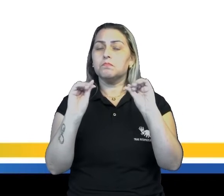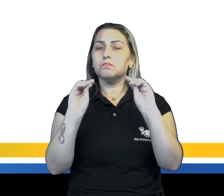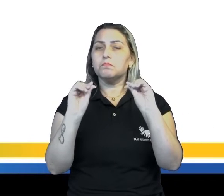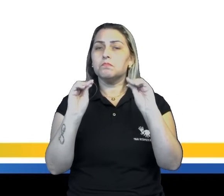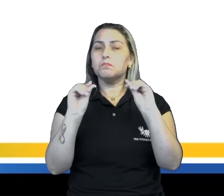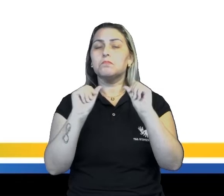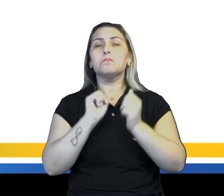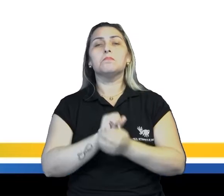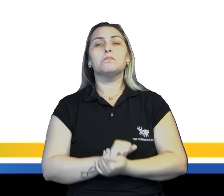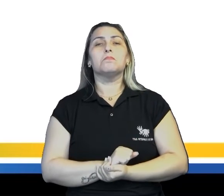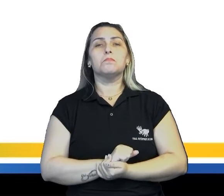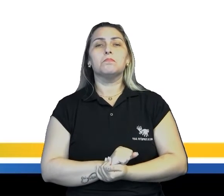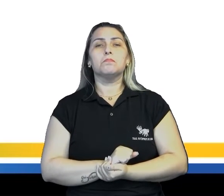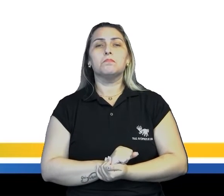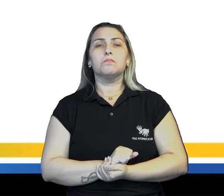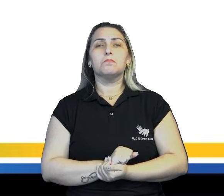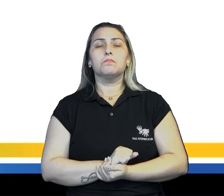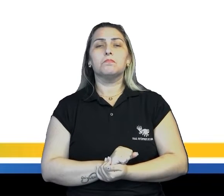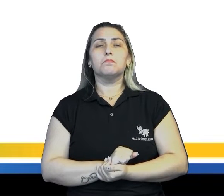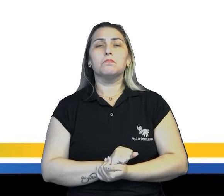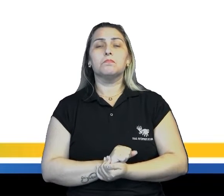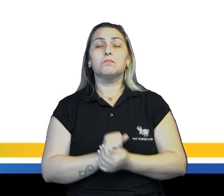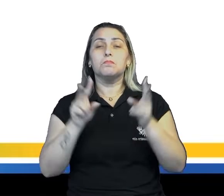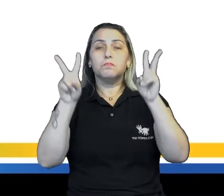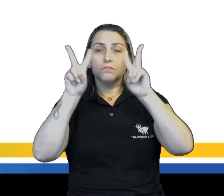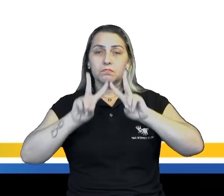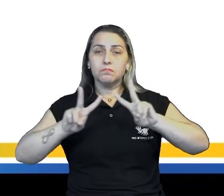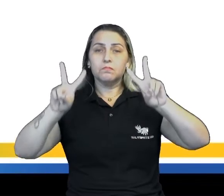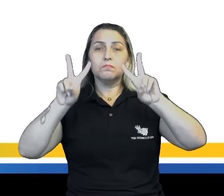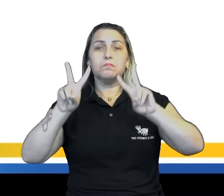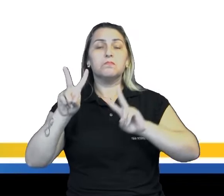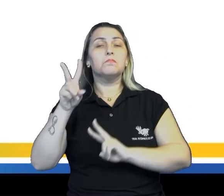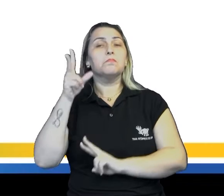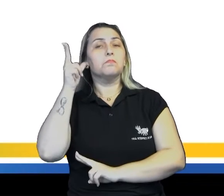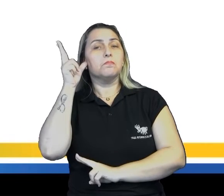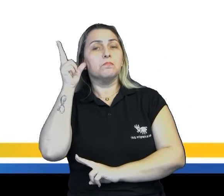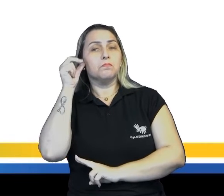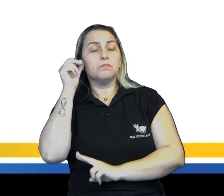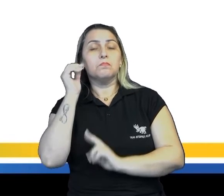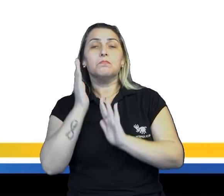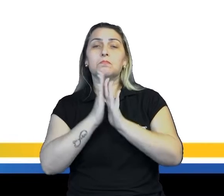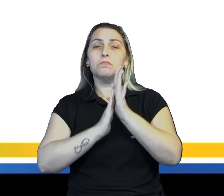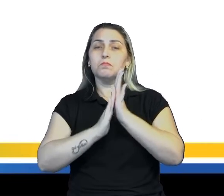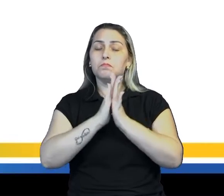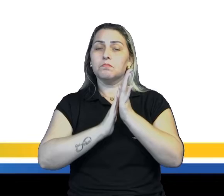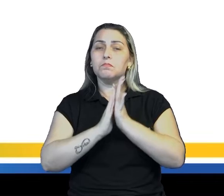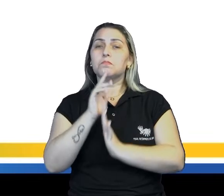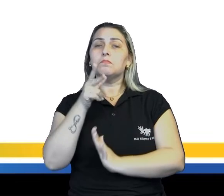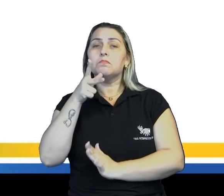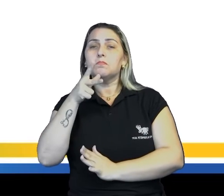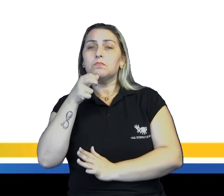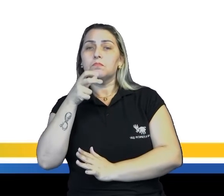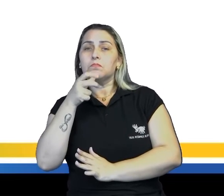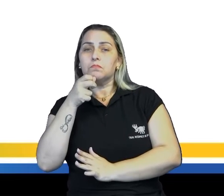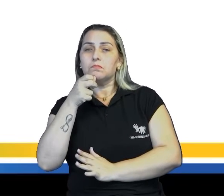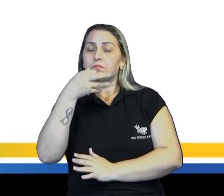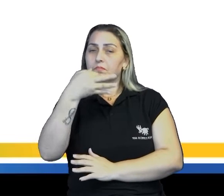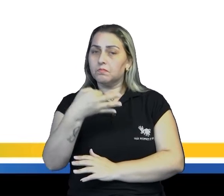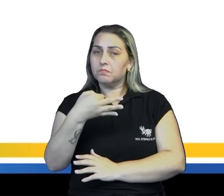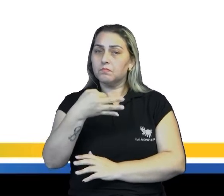pessoal? Sensoriais, que é a visão, a audição, o tato e o paladar,